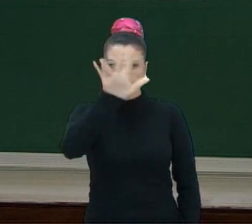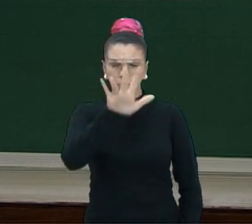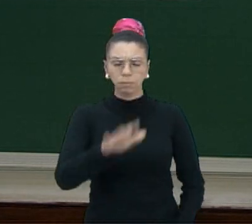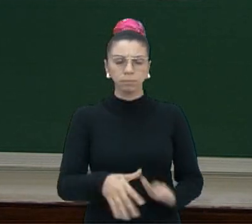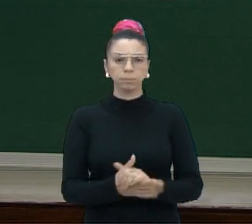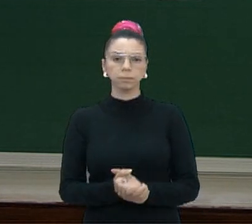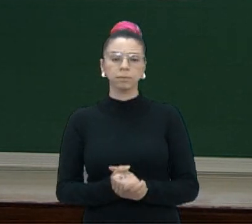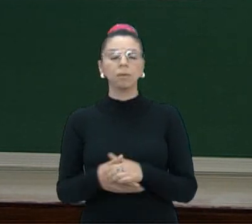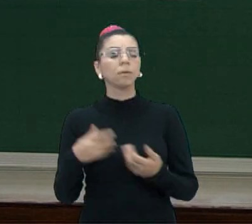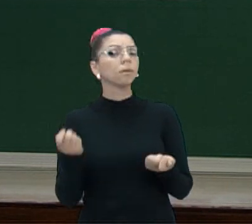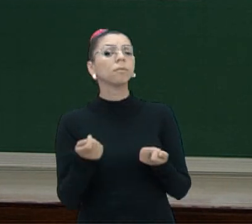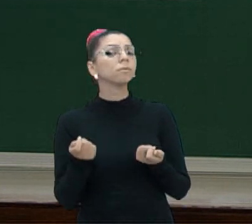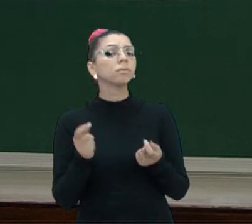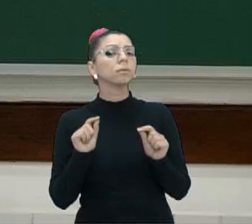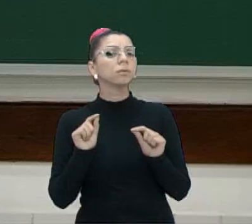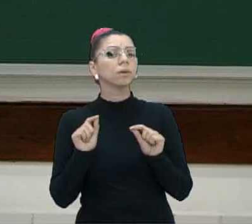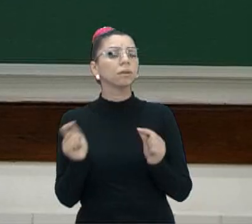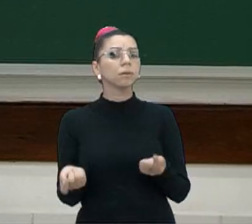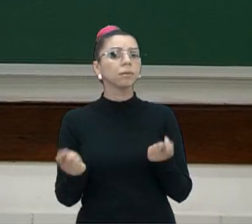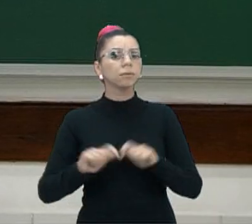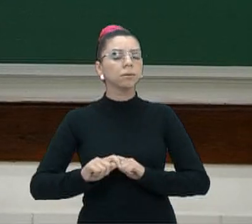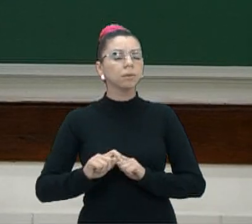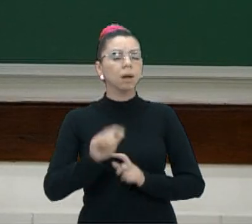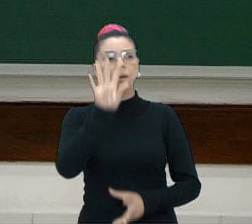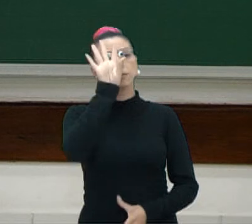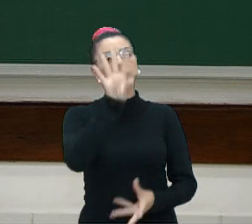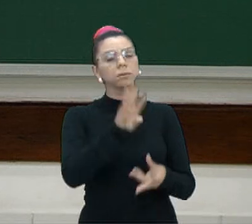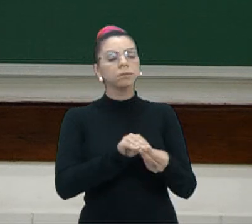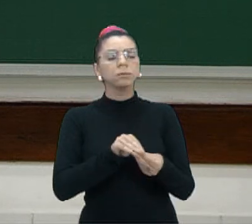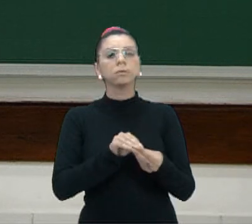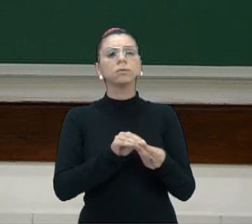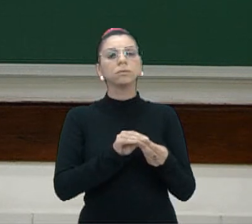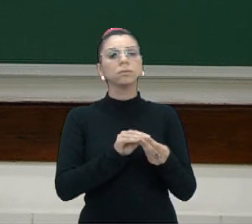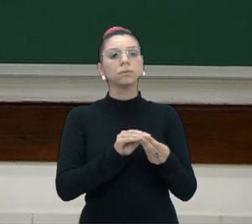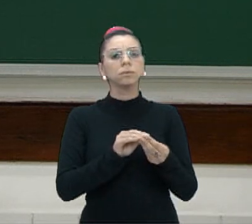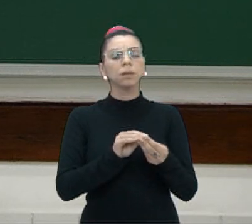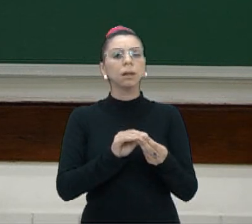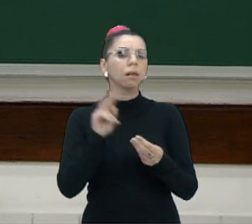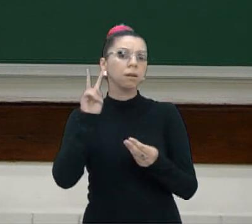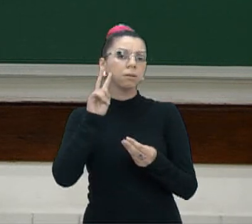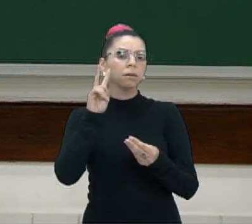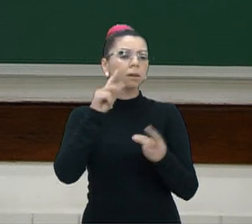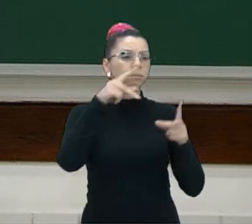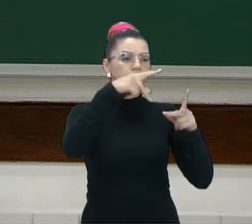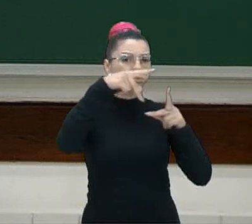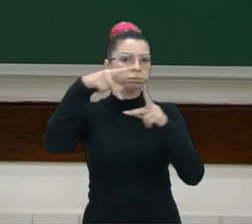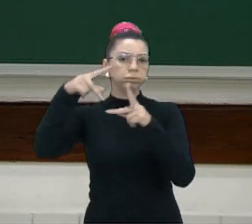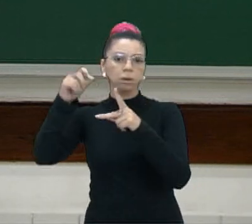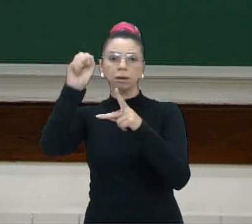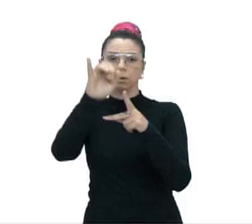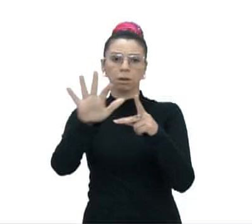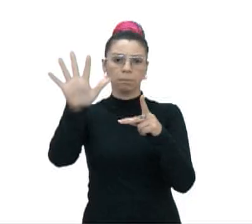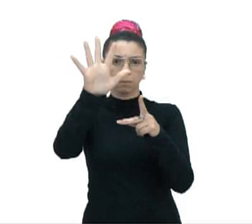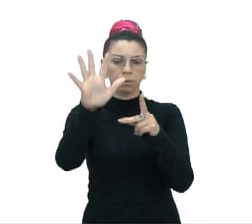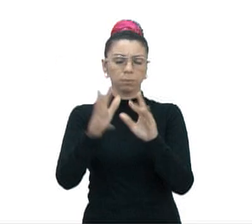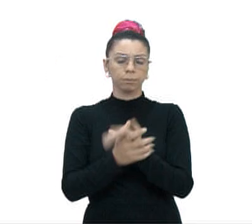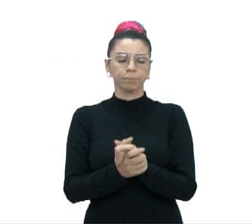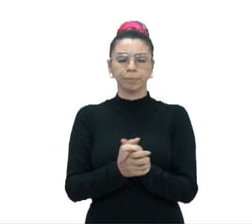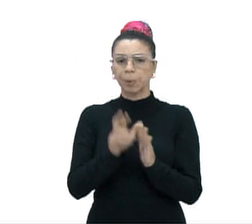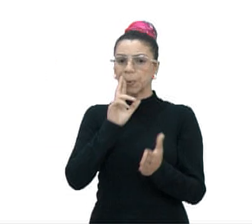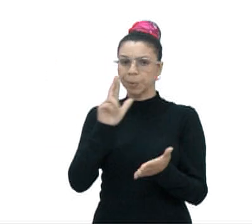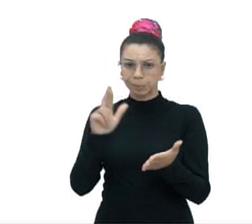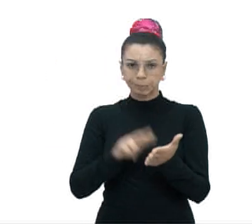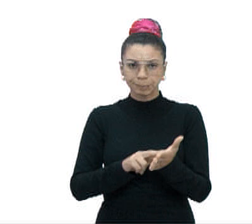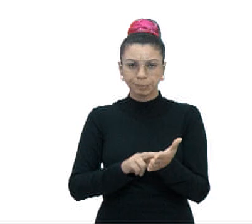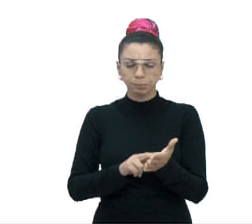O que será que foi preciso para você entender aquela história que só tinha imagens? Então, coloquei como resposta para